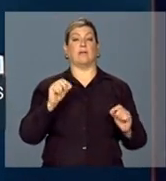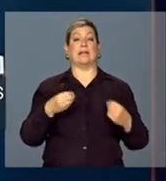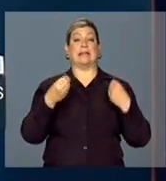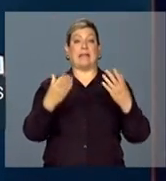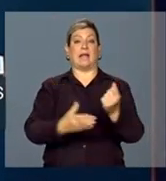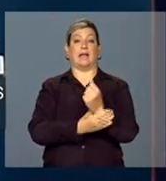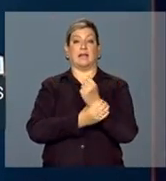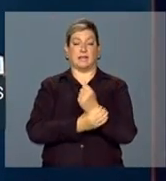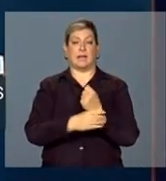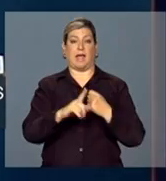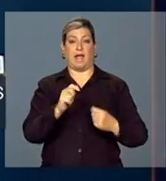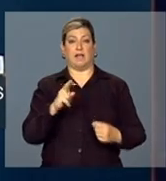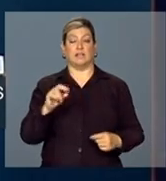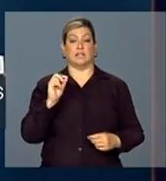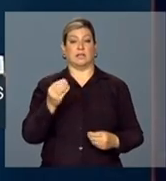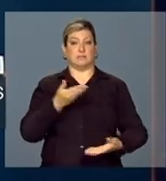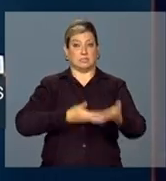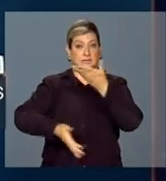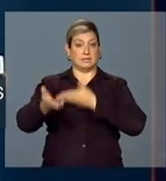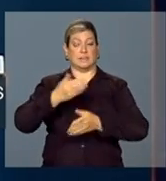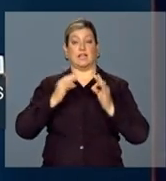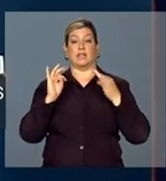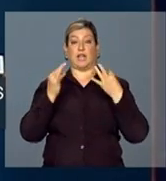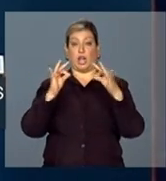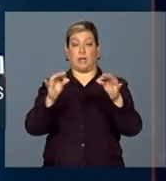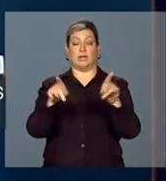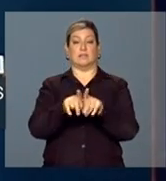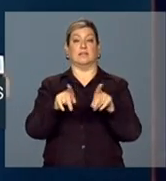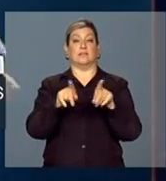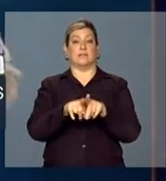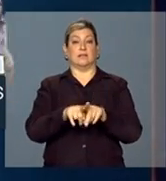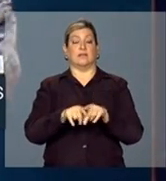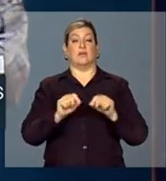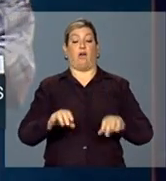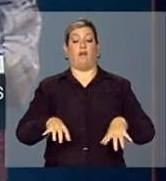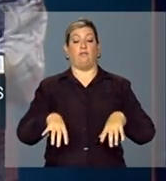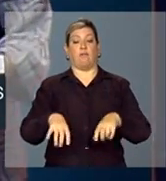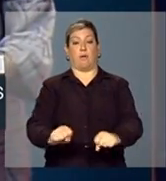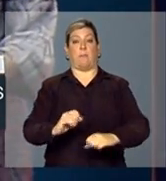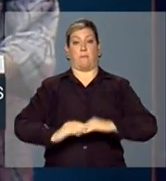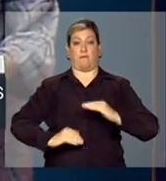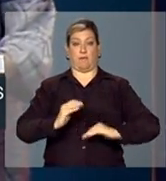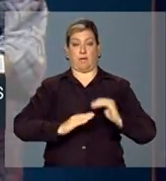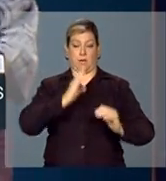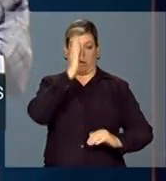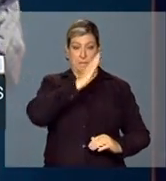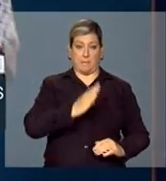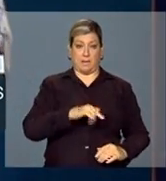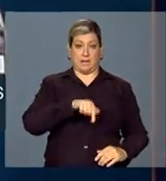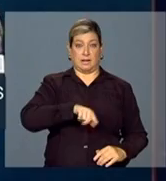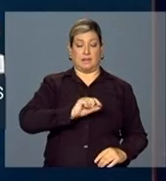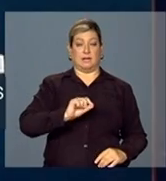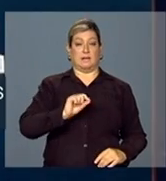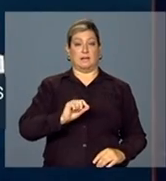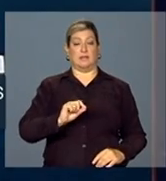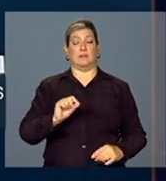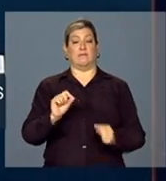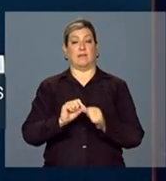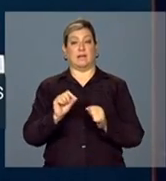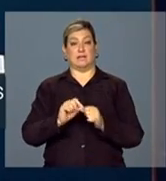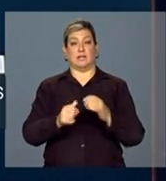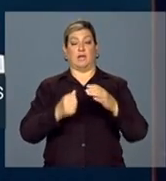a transferência de tecnologia e a formação de profissionais brasileiros na construção